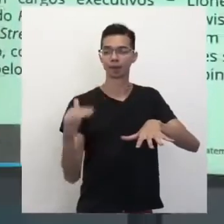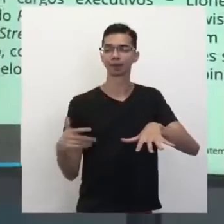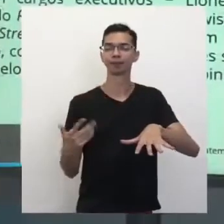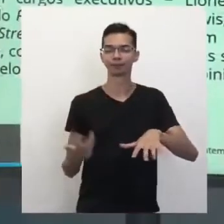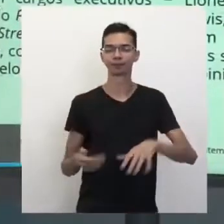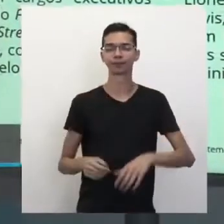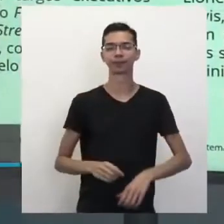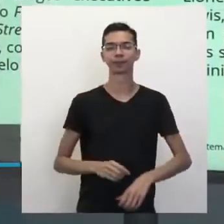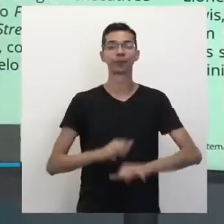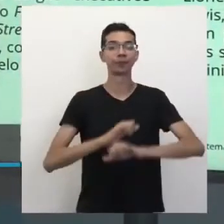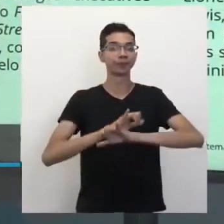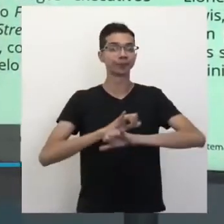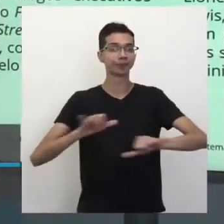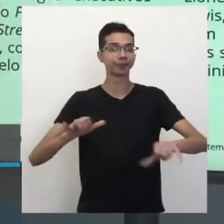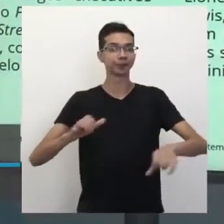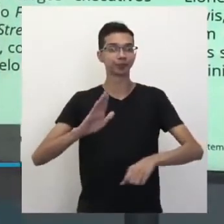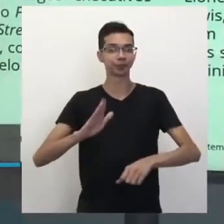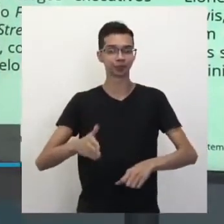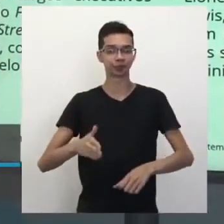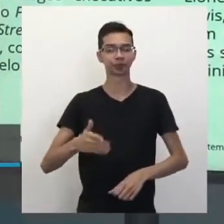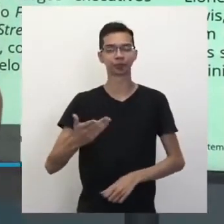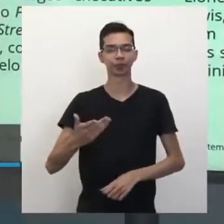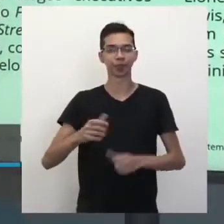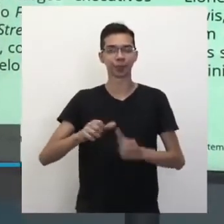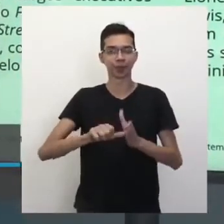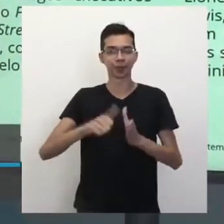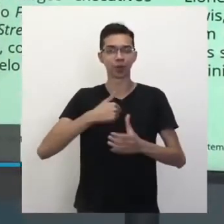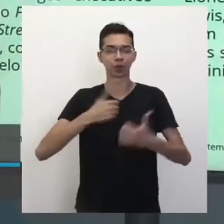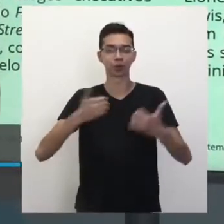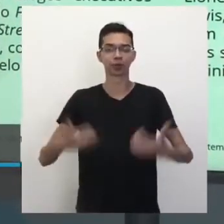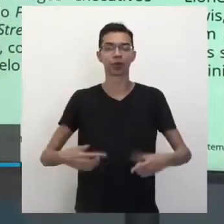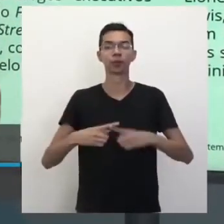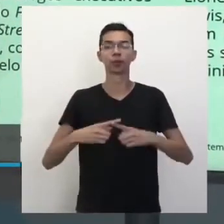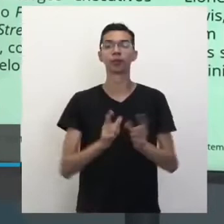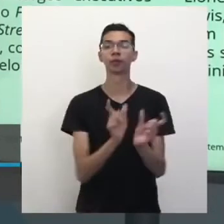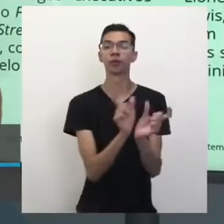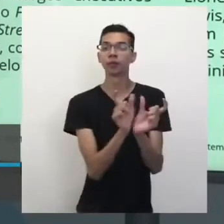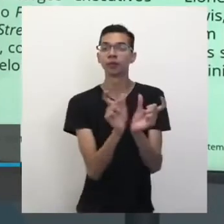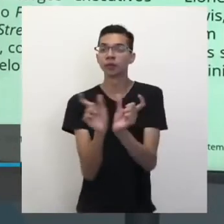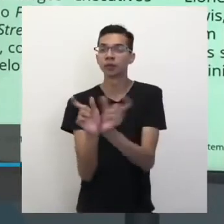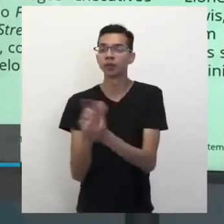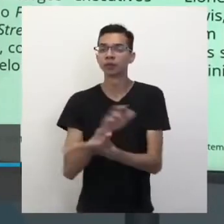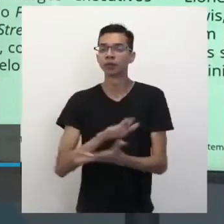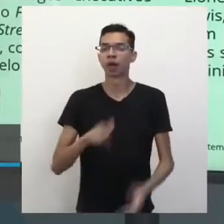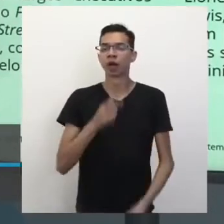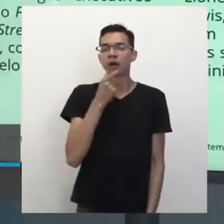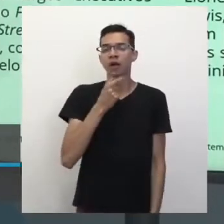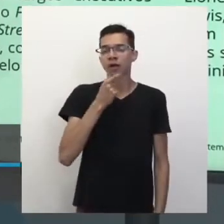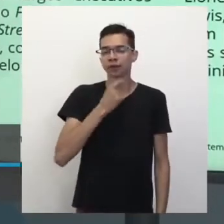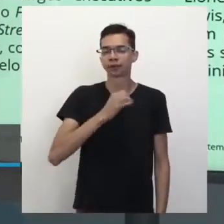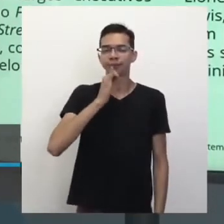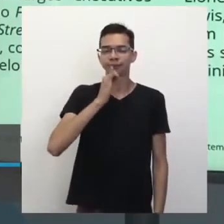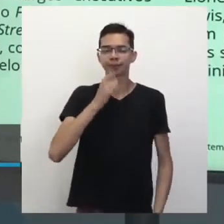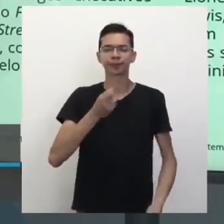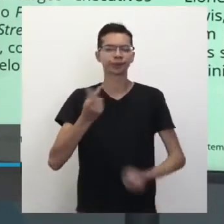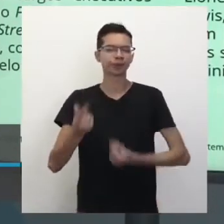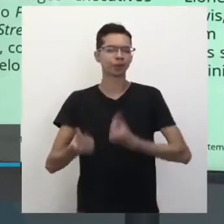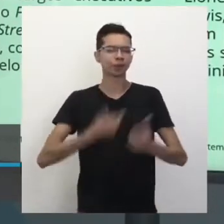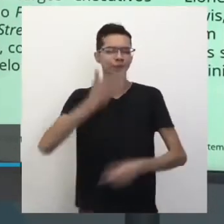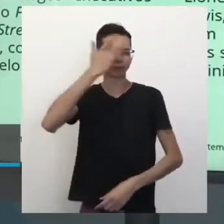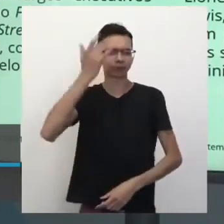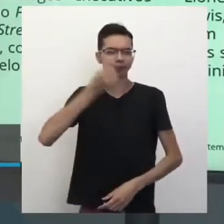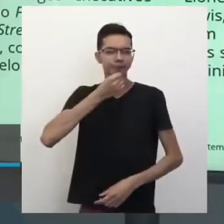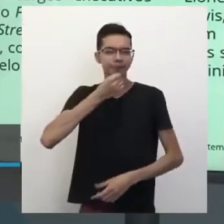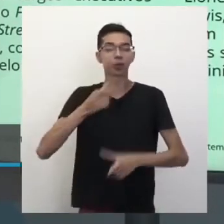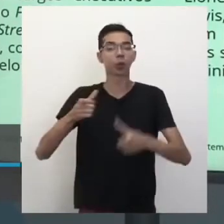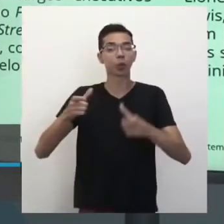foi divulgada. Essa primeira parte, então, vou explicar, porque teve muitas palavras aí em inglês. Então, alguns jornalistas em uma confederação,